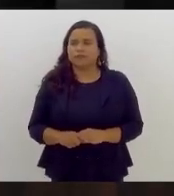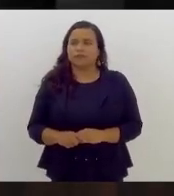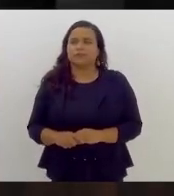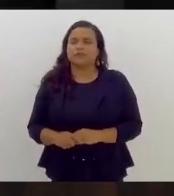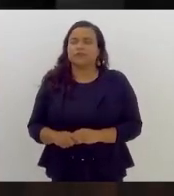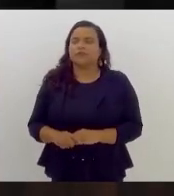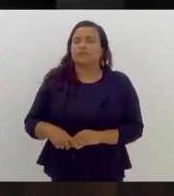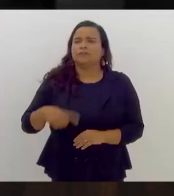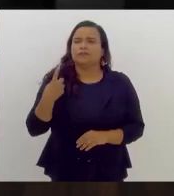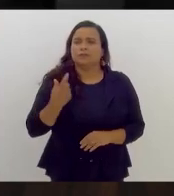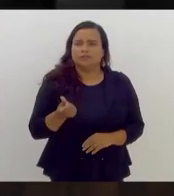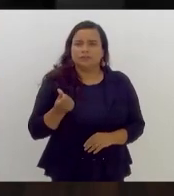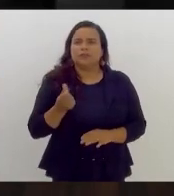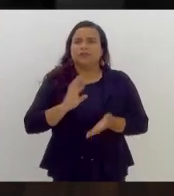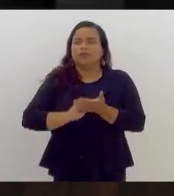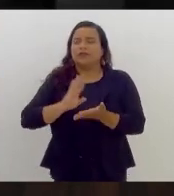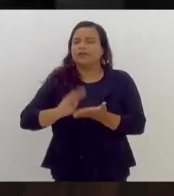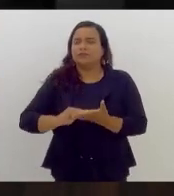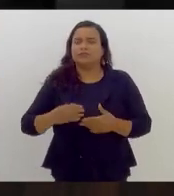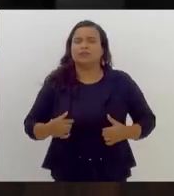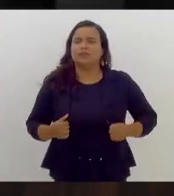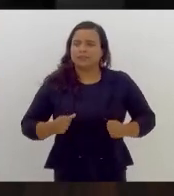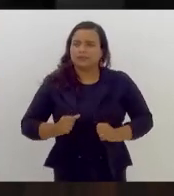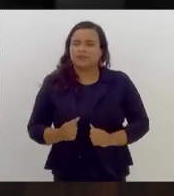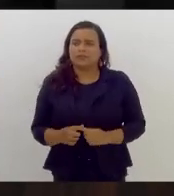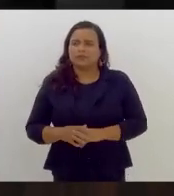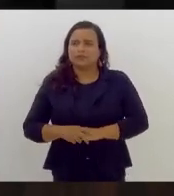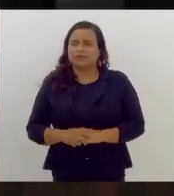Décimo sexto da pauta.